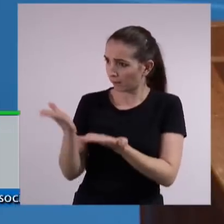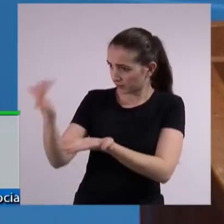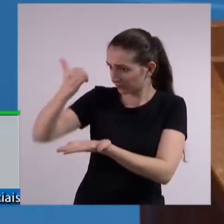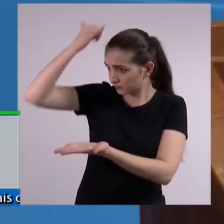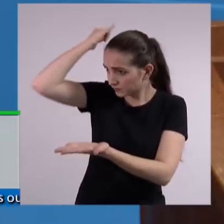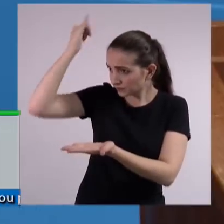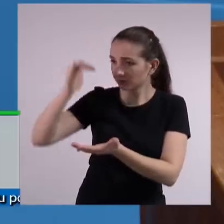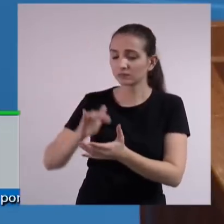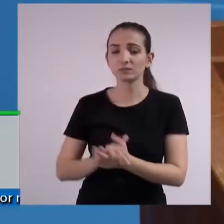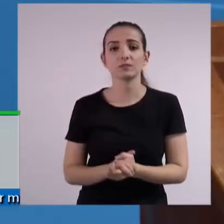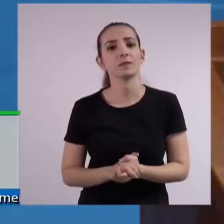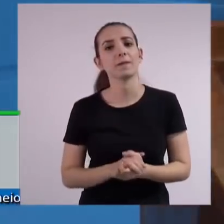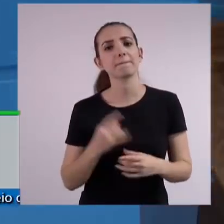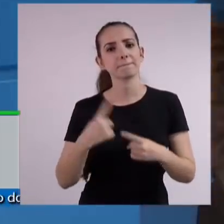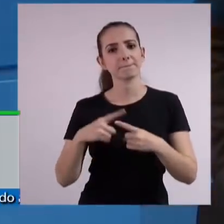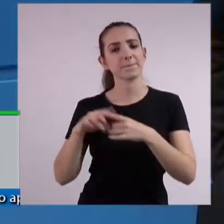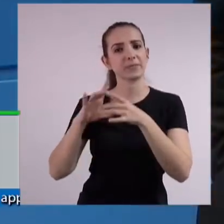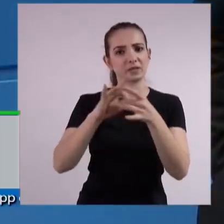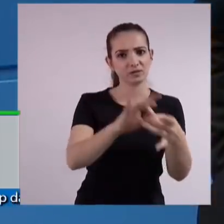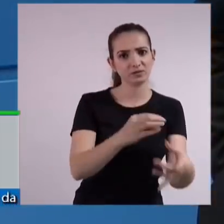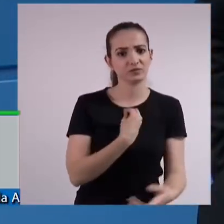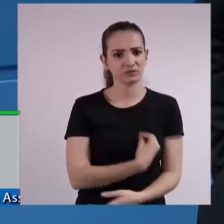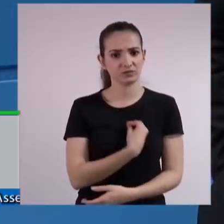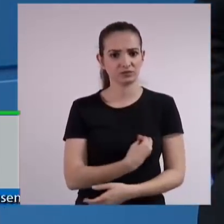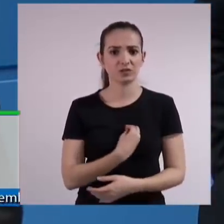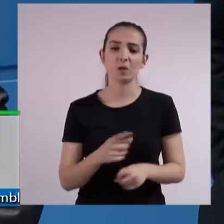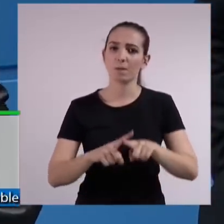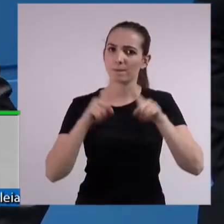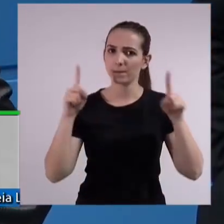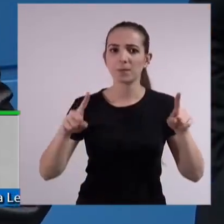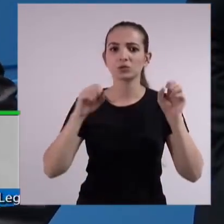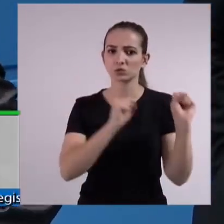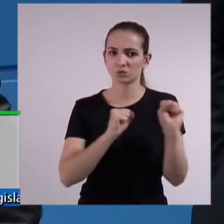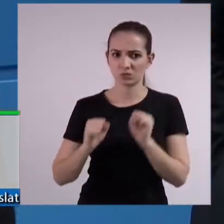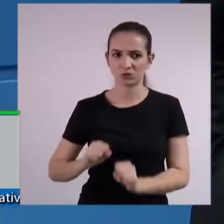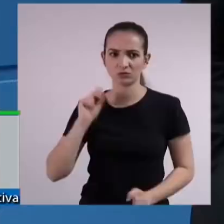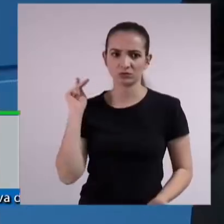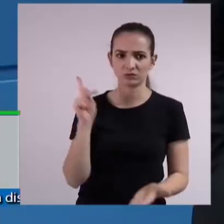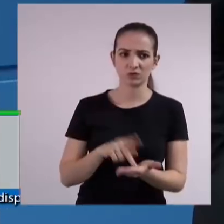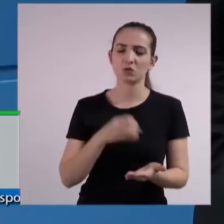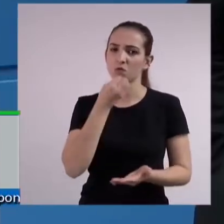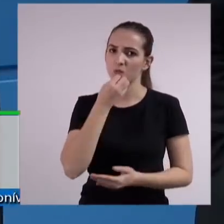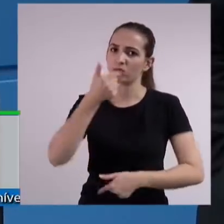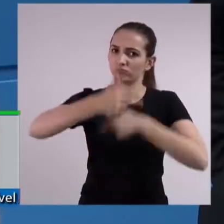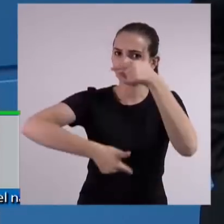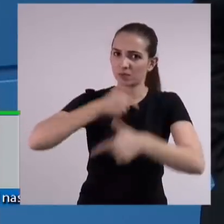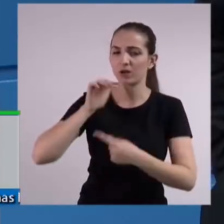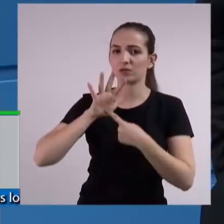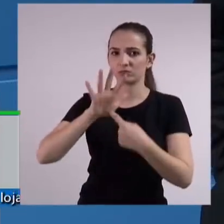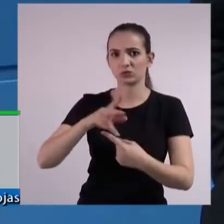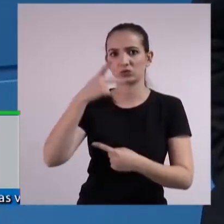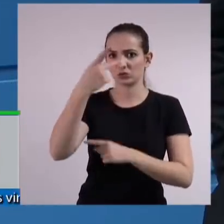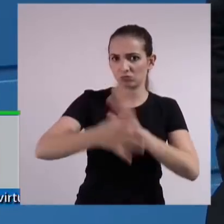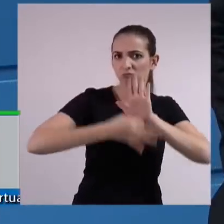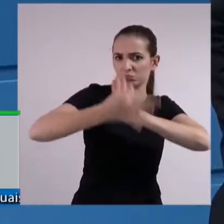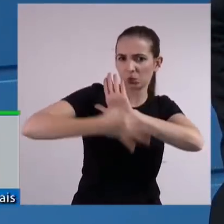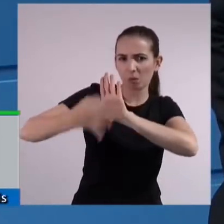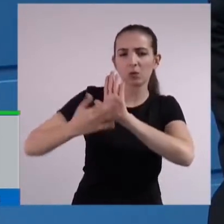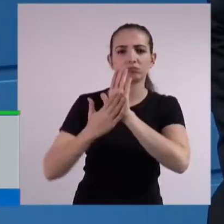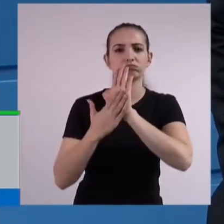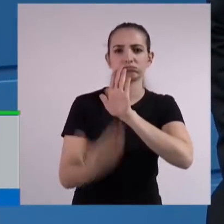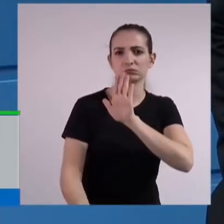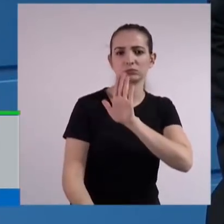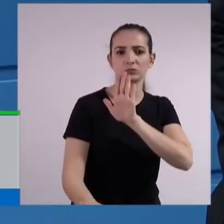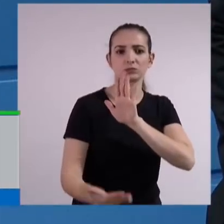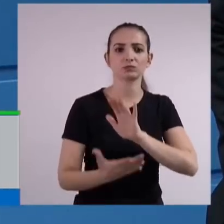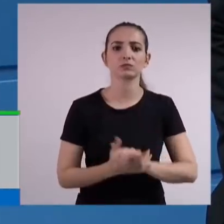né, pelas circunstâncias da vida, possa realmente fazer um bom trabalho, apresentando as suas propostas e que venham ganhar com